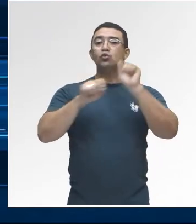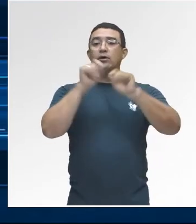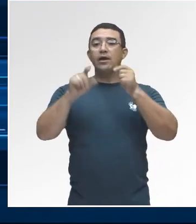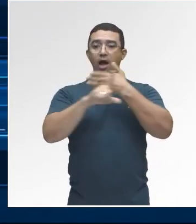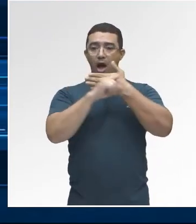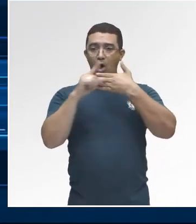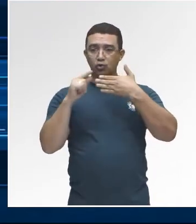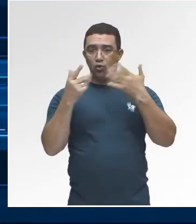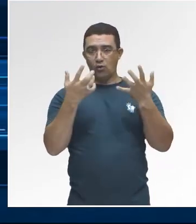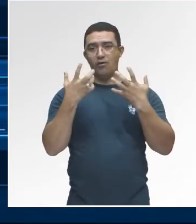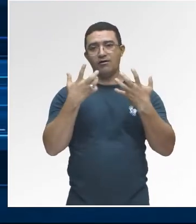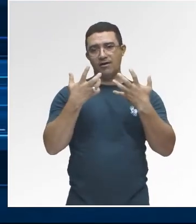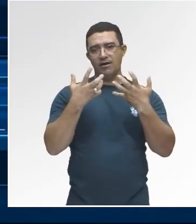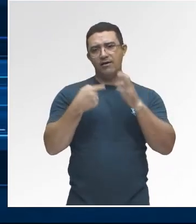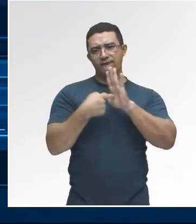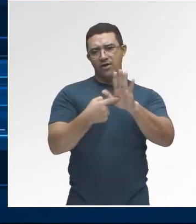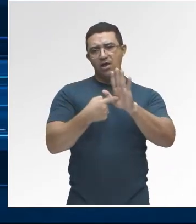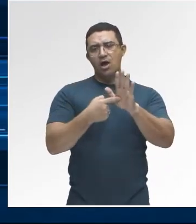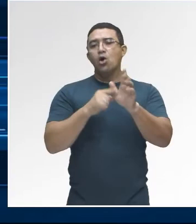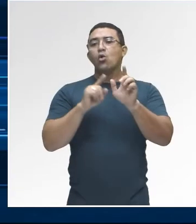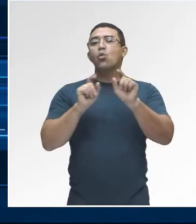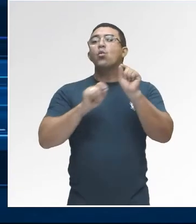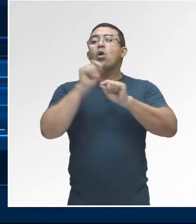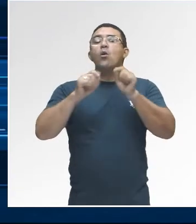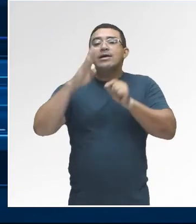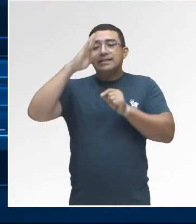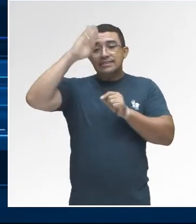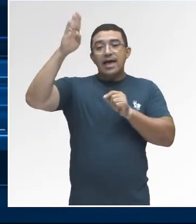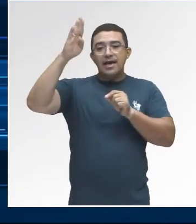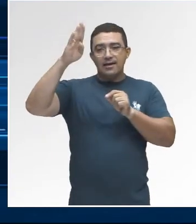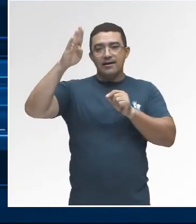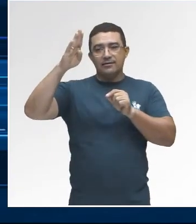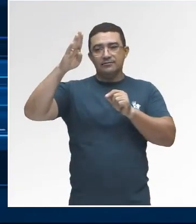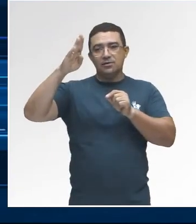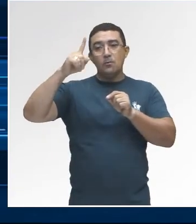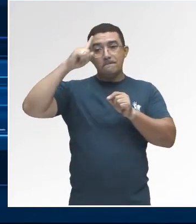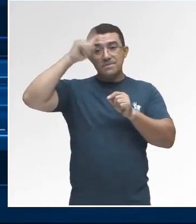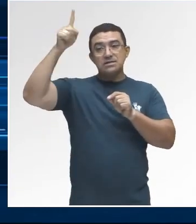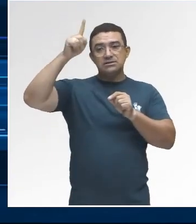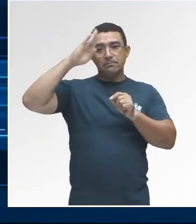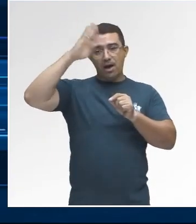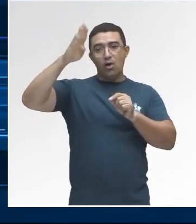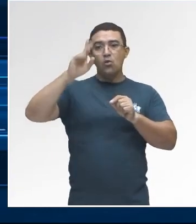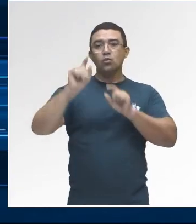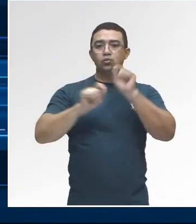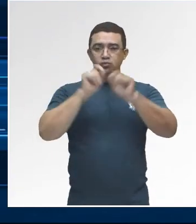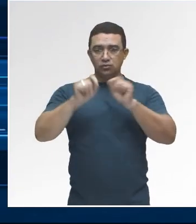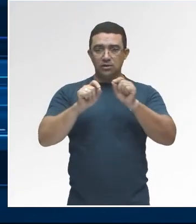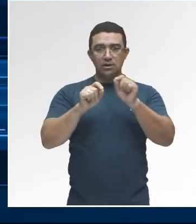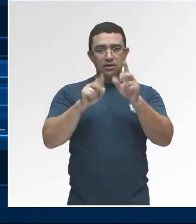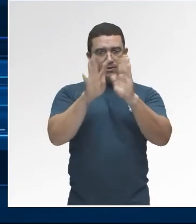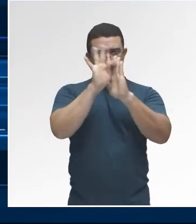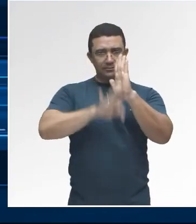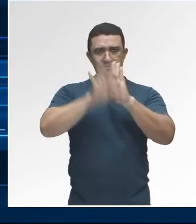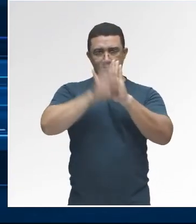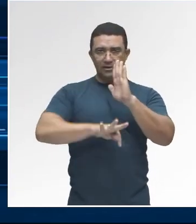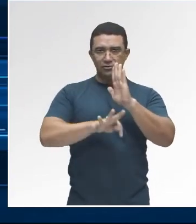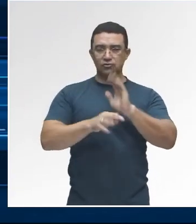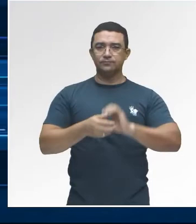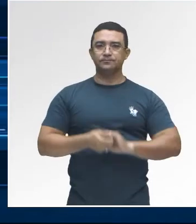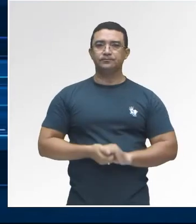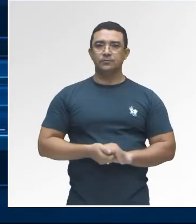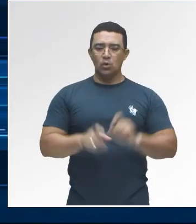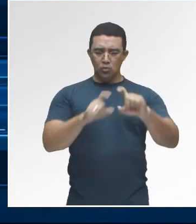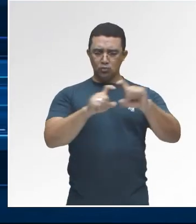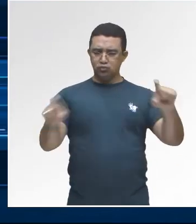falar. Qual é a ideia do texto que aquele autor está apresentando para você, tudo bem? Então, logo nos primeiros já aparece tudo,